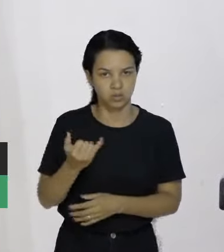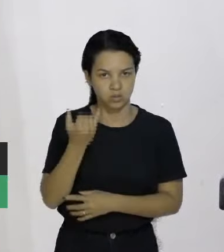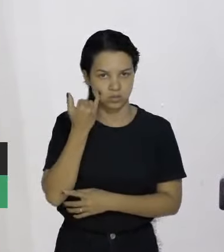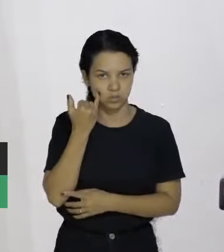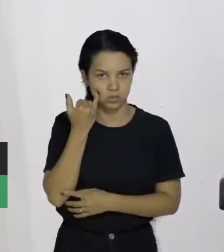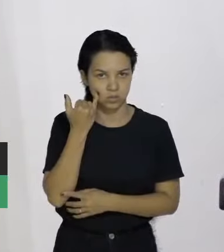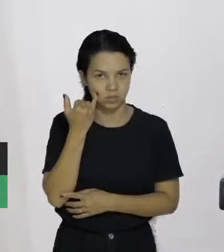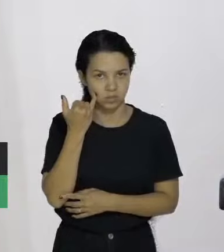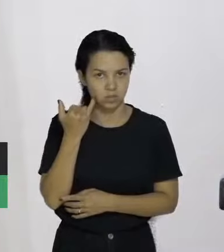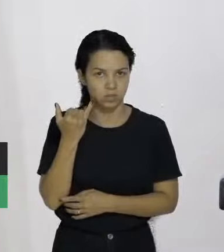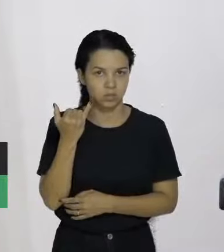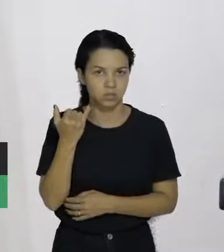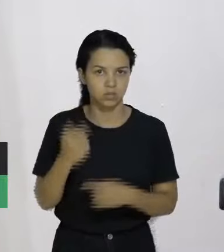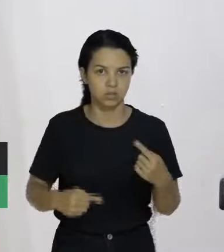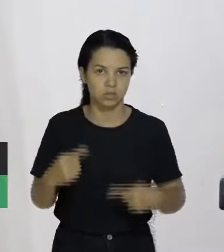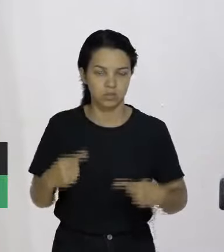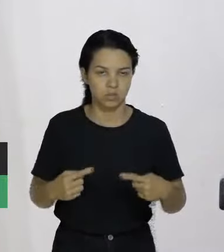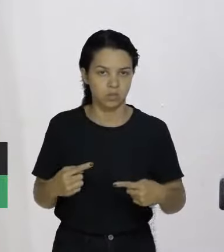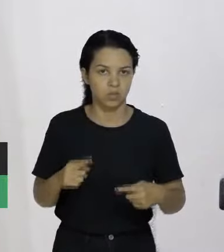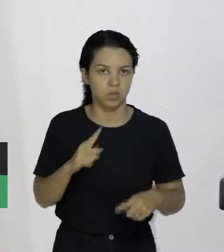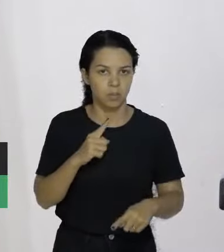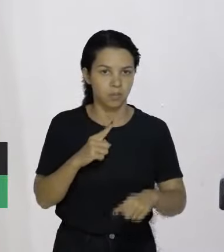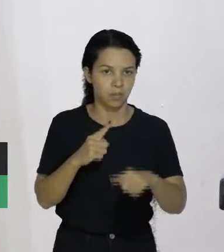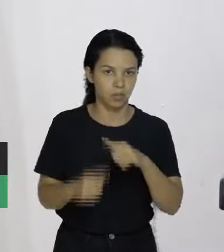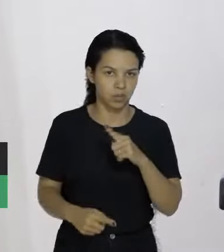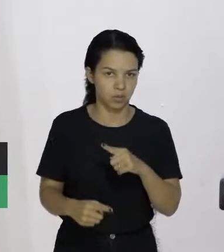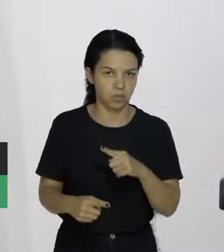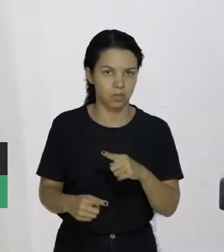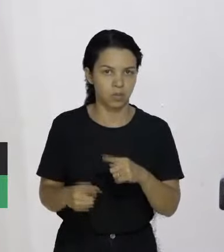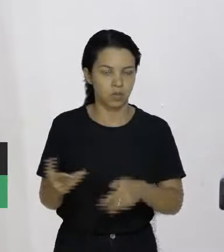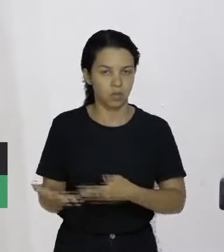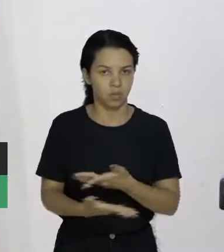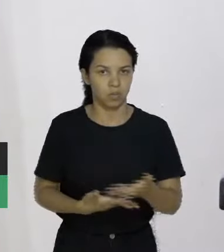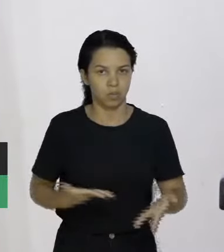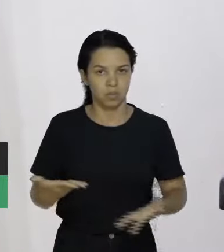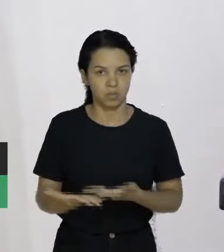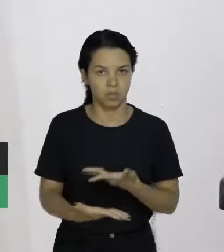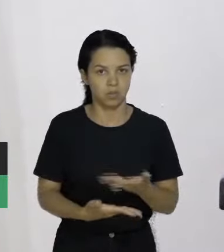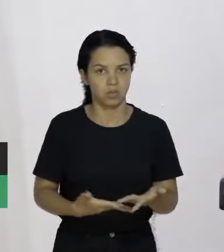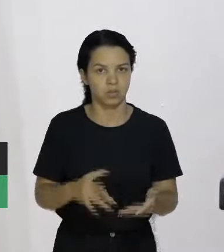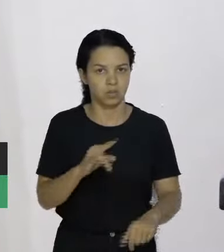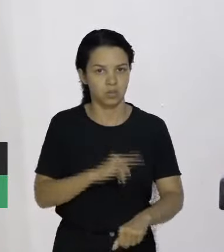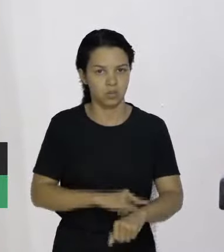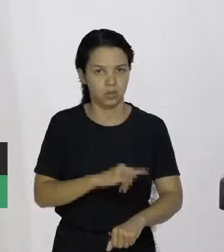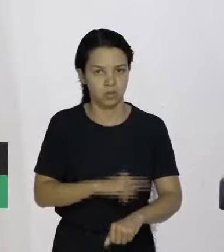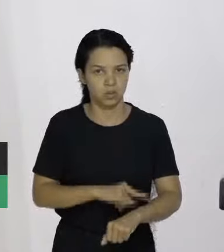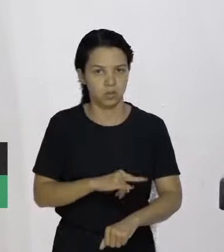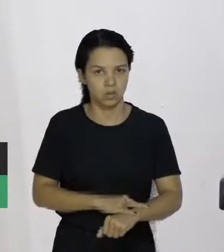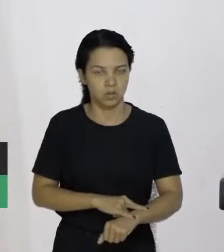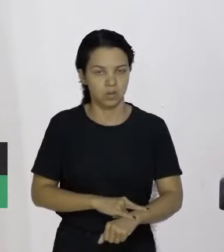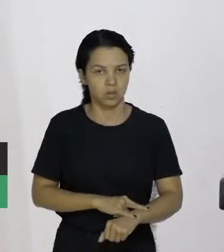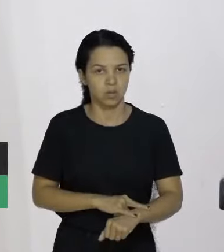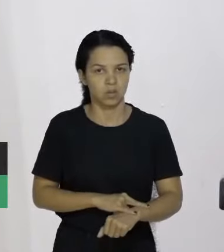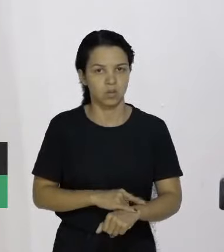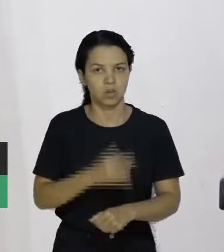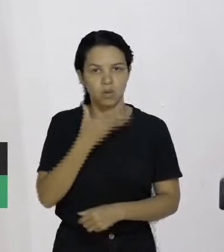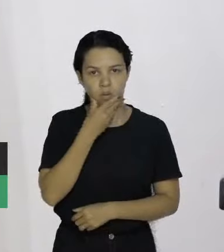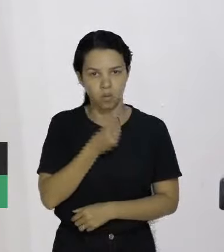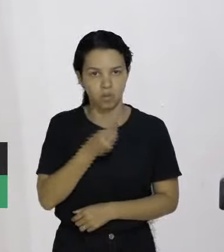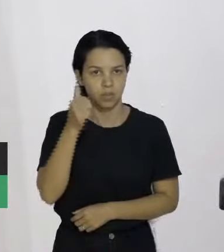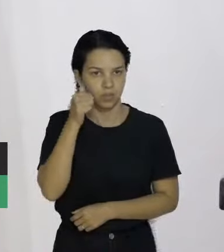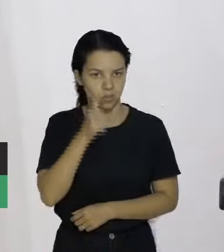de proibir esse compartilhamento de banheiros entre homens